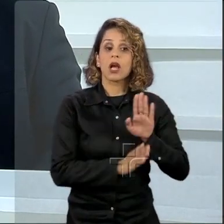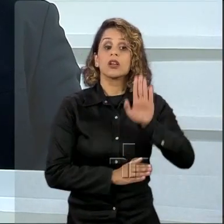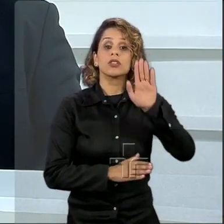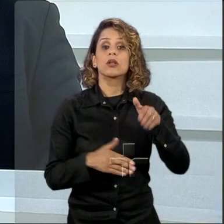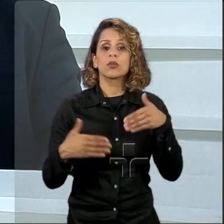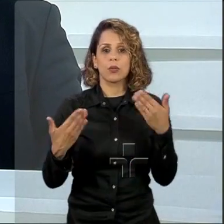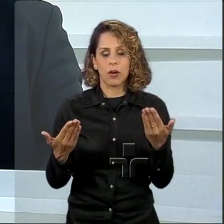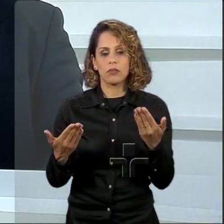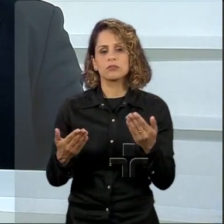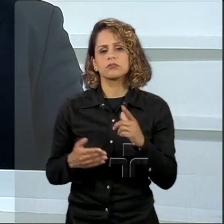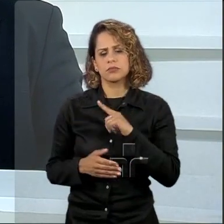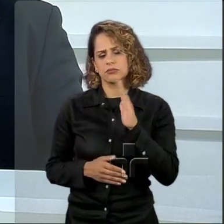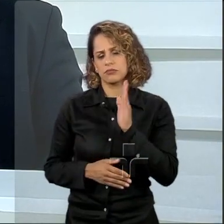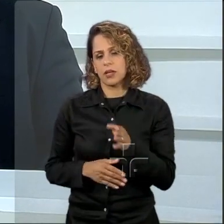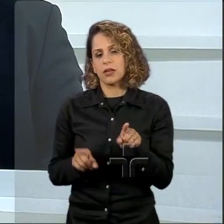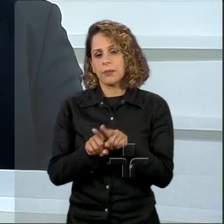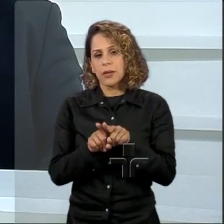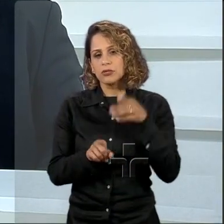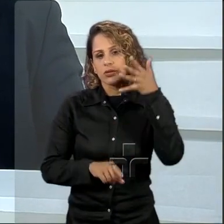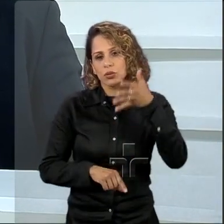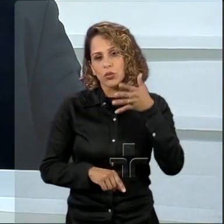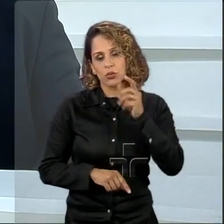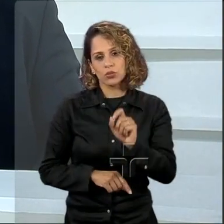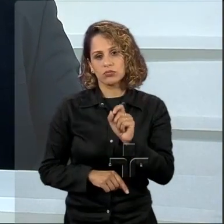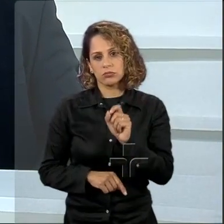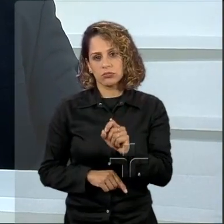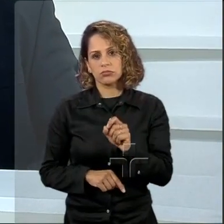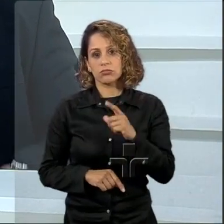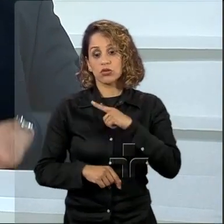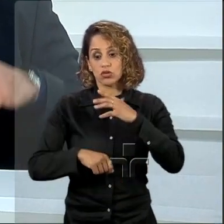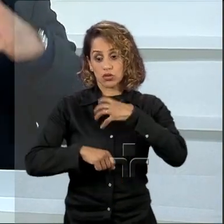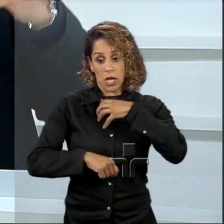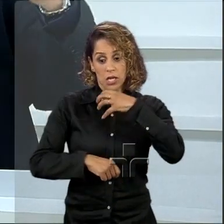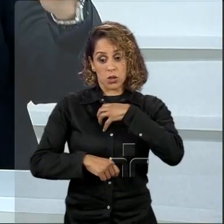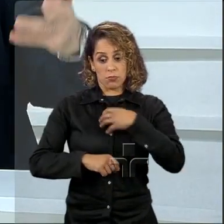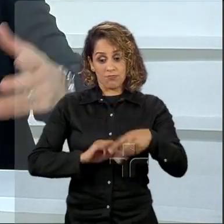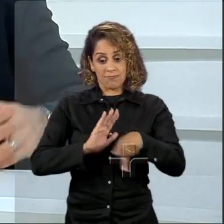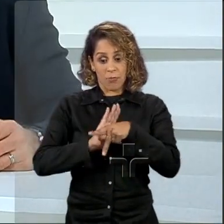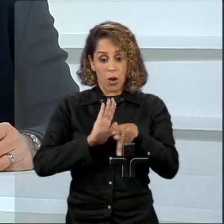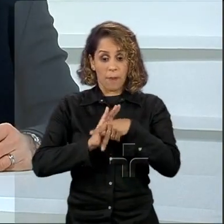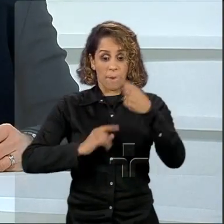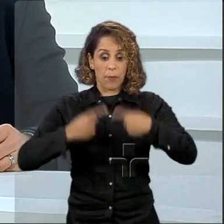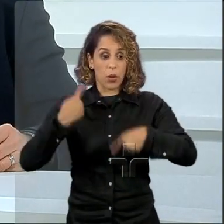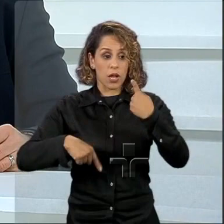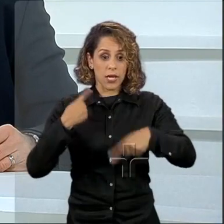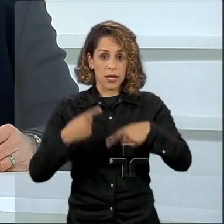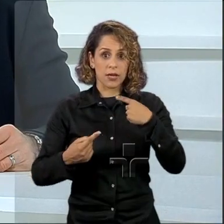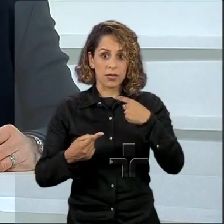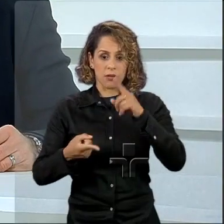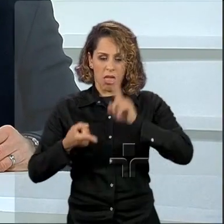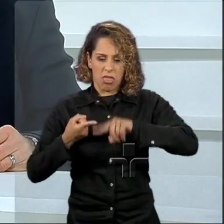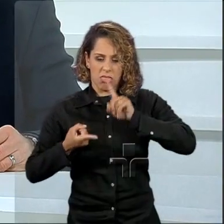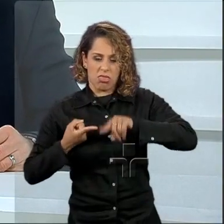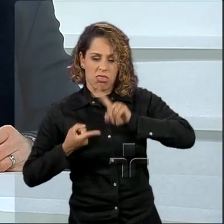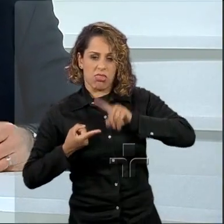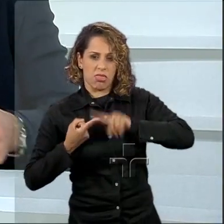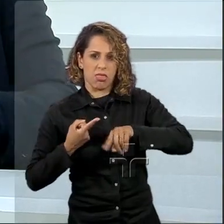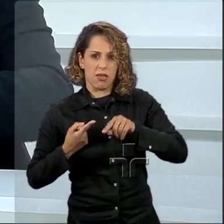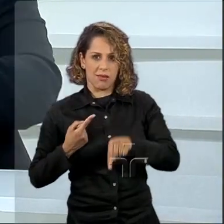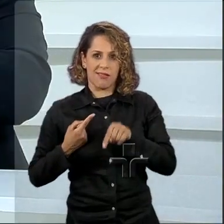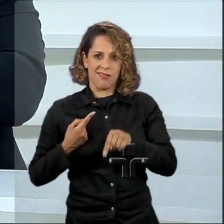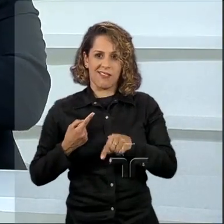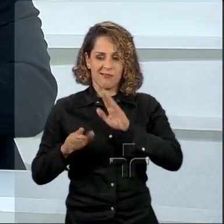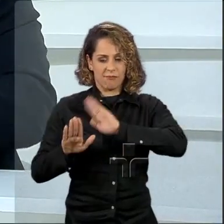forma como se faz política no Brasil. É o toma lá da cá, é a troca de cargos por apoio no Congresso, é